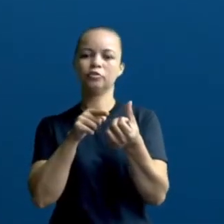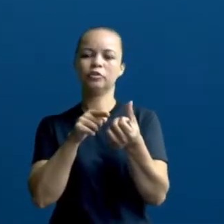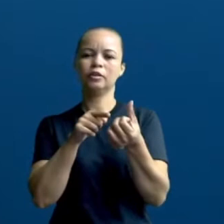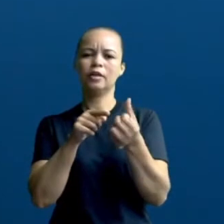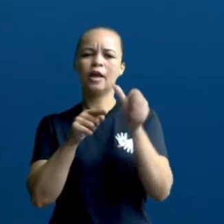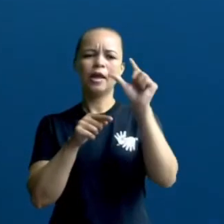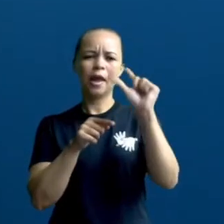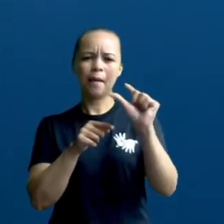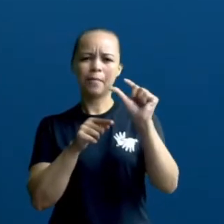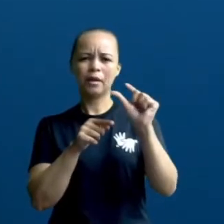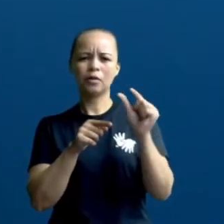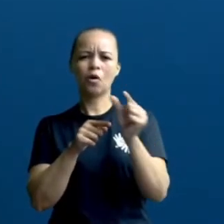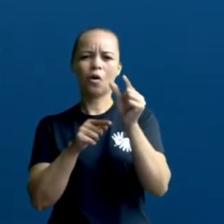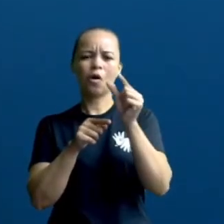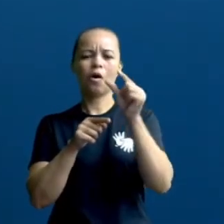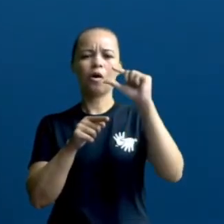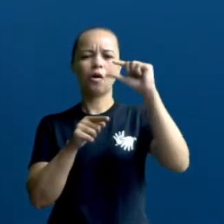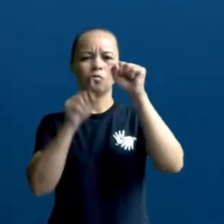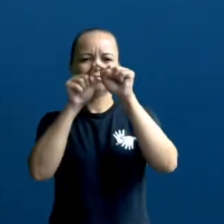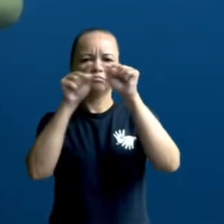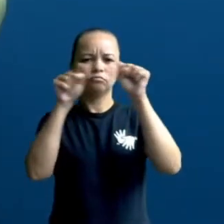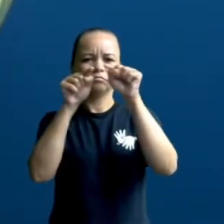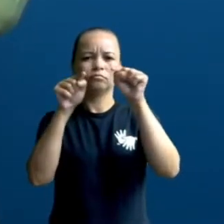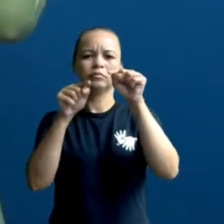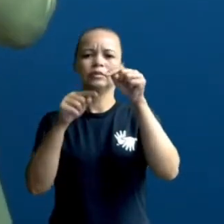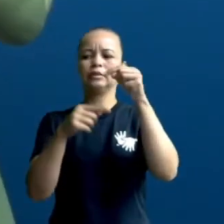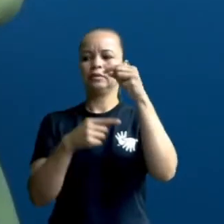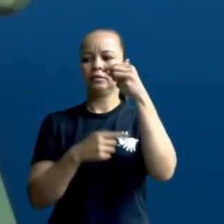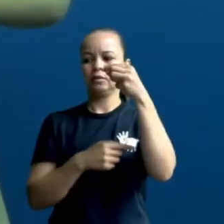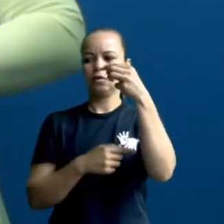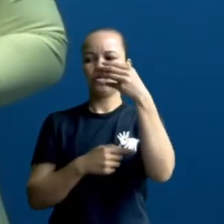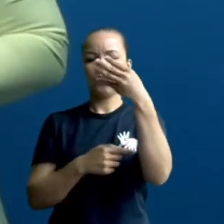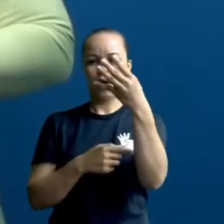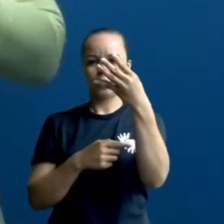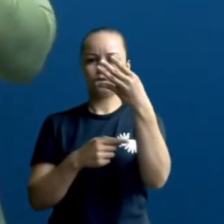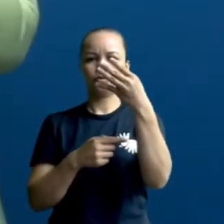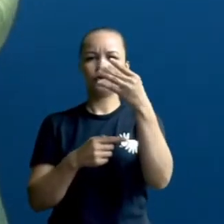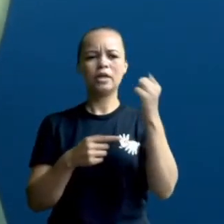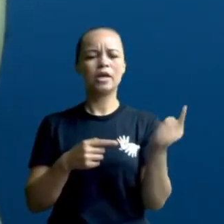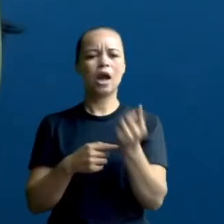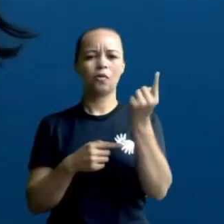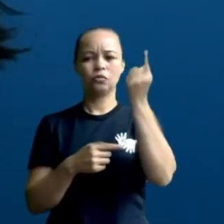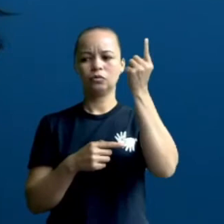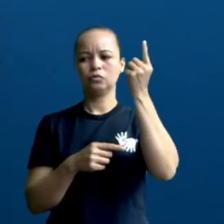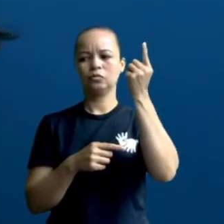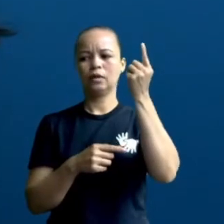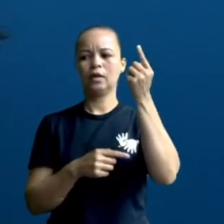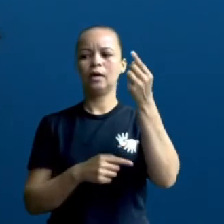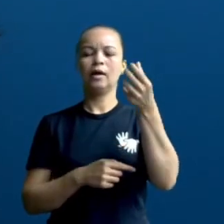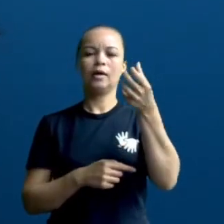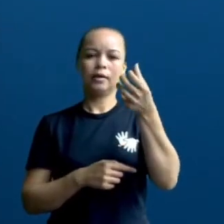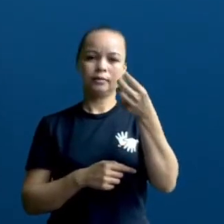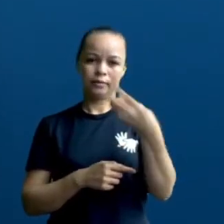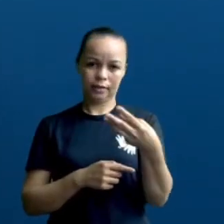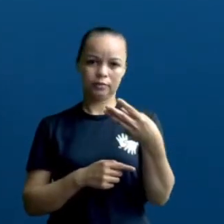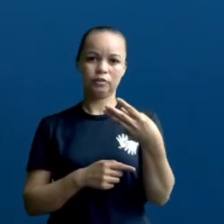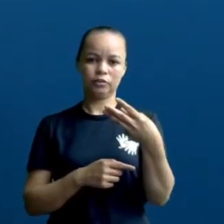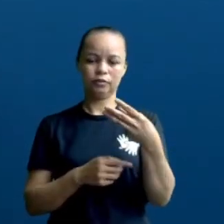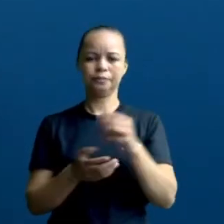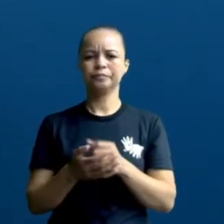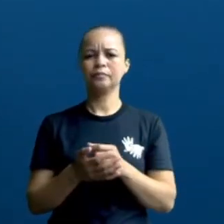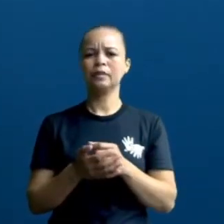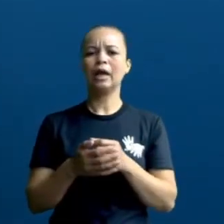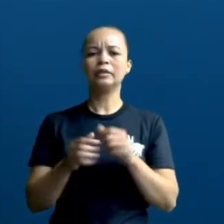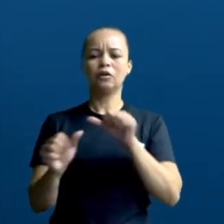4. Quem é a altura? 3. Então, vamos substituir esses valores.